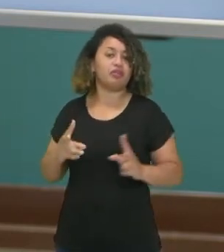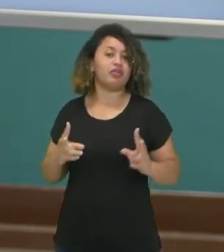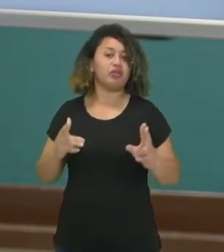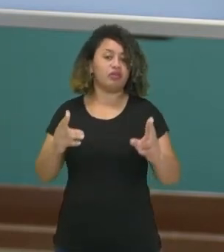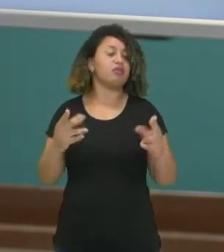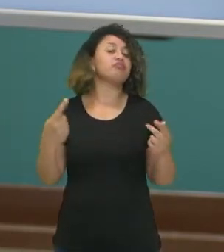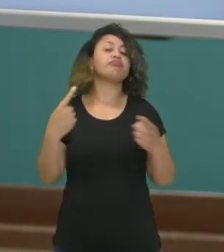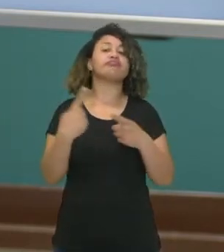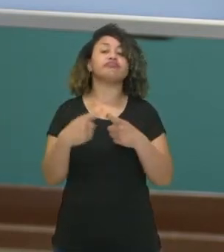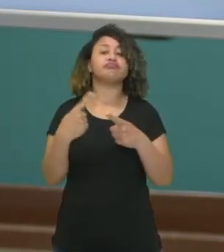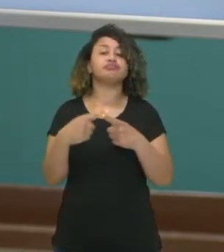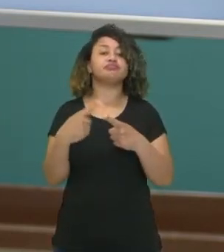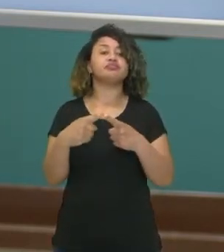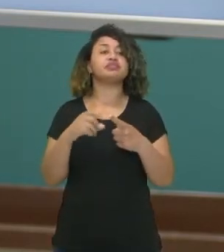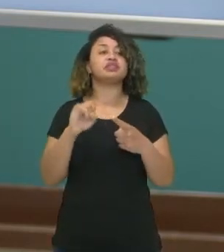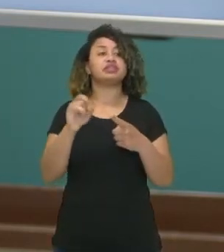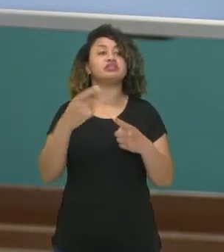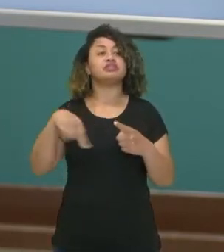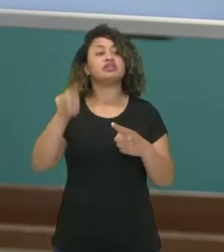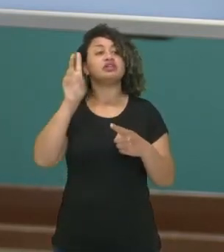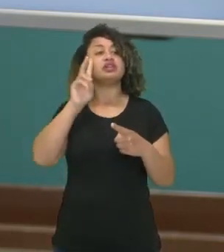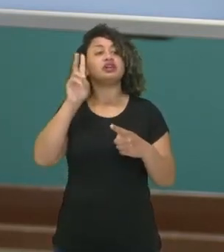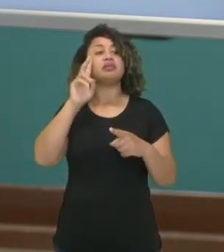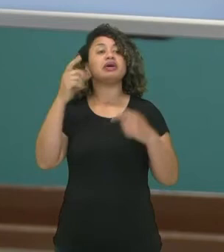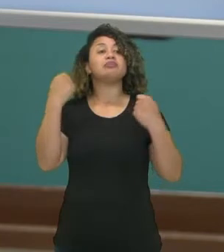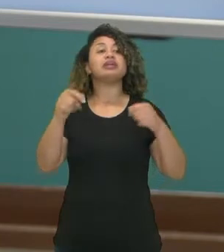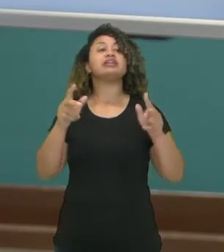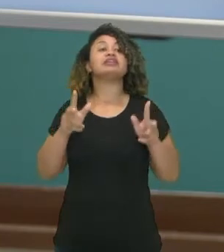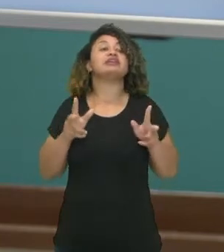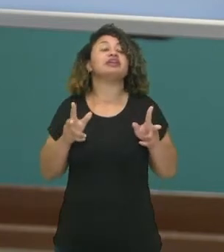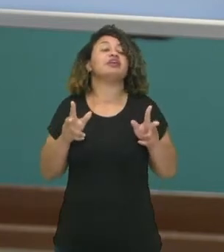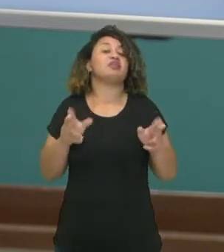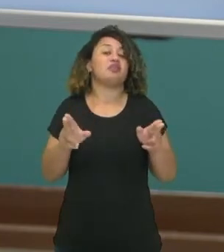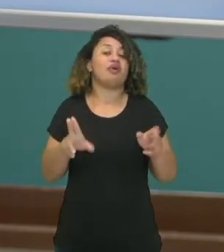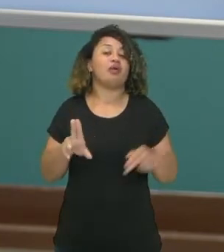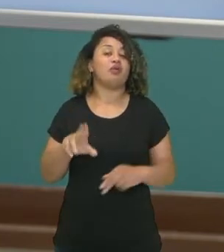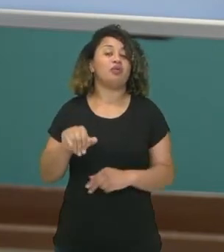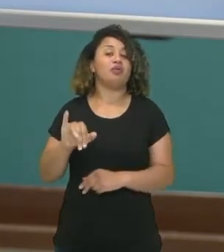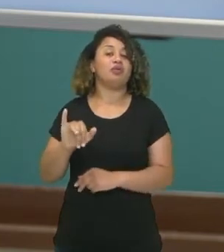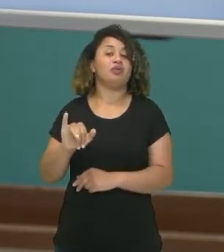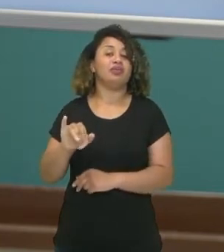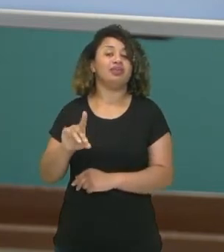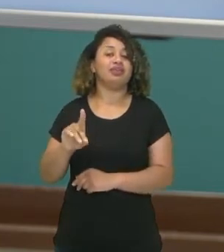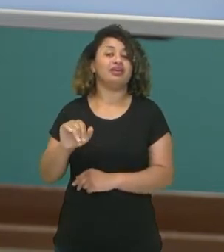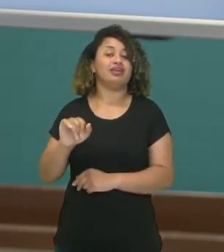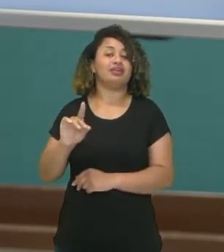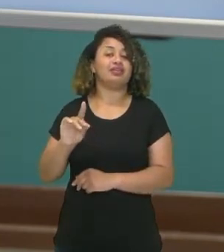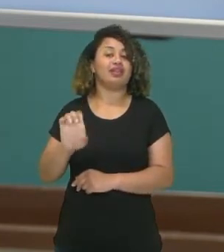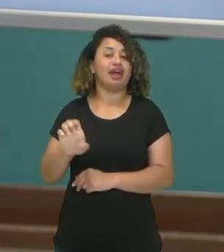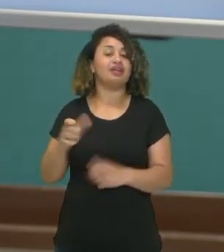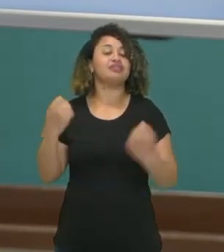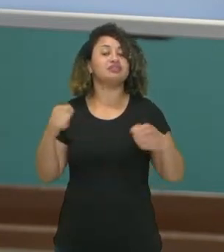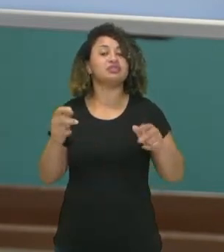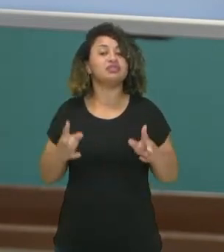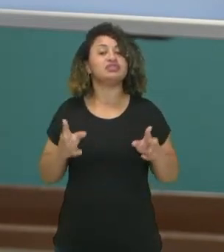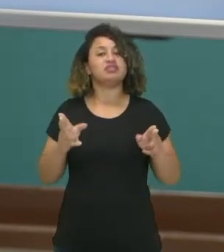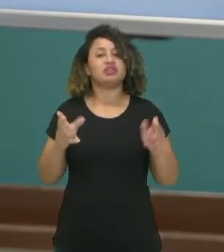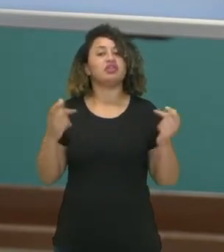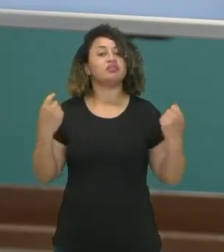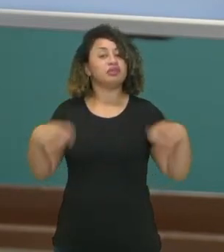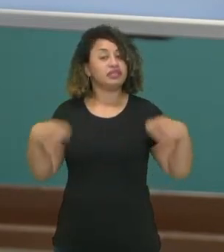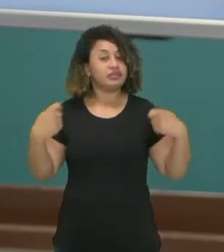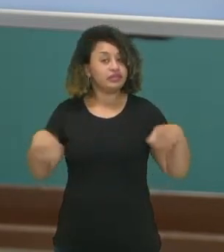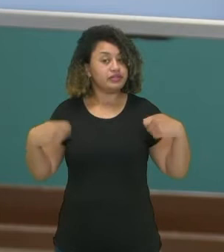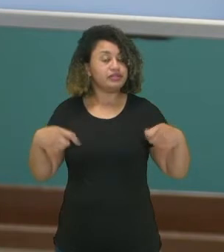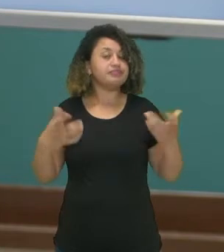Por quê? Se vocês recordarem, olha lá a definição. A razão tem que ter a mesma